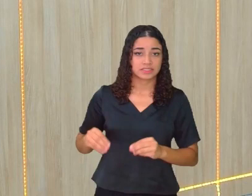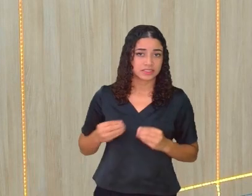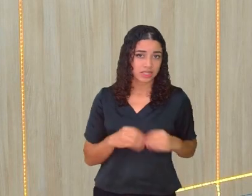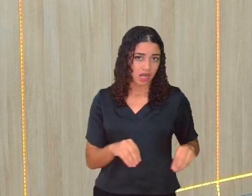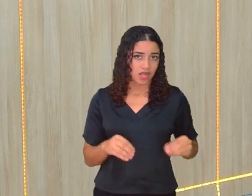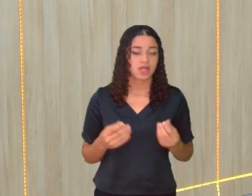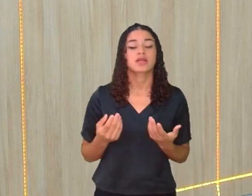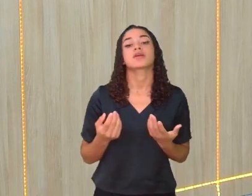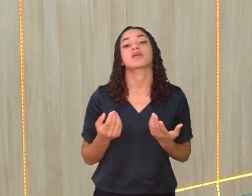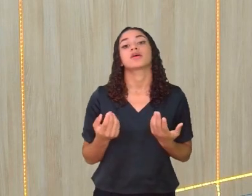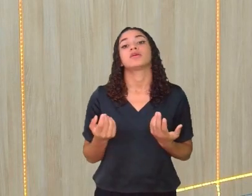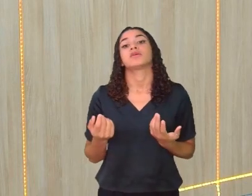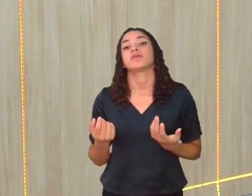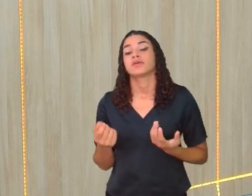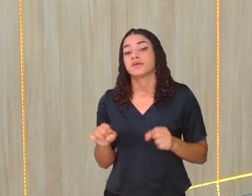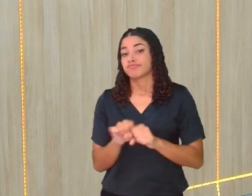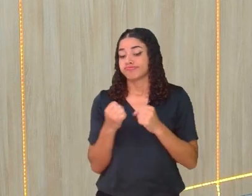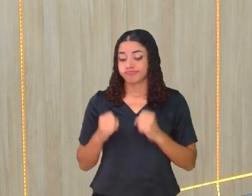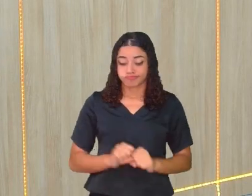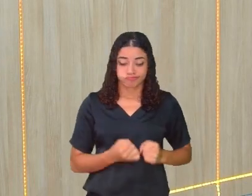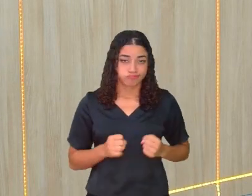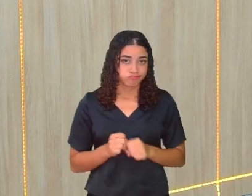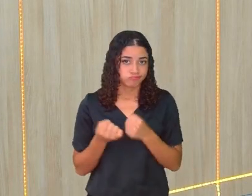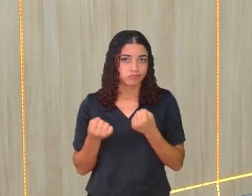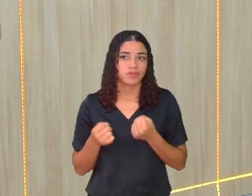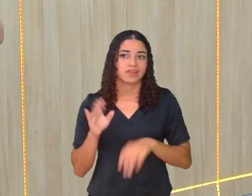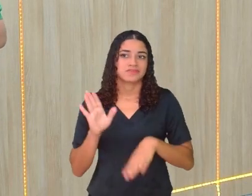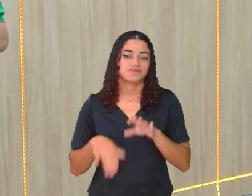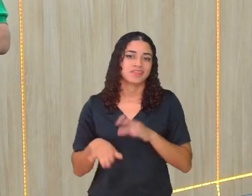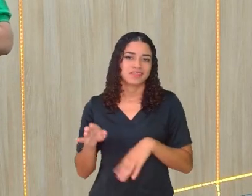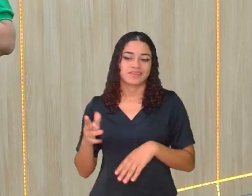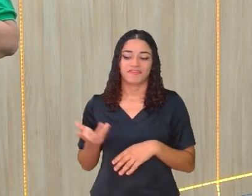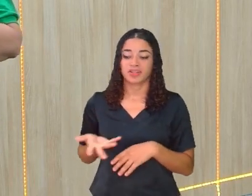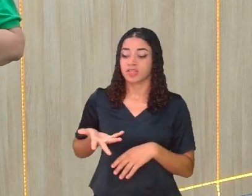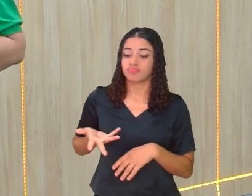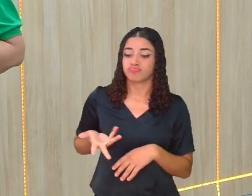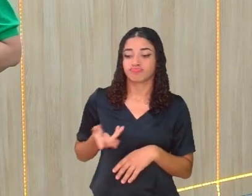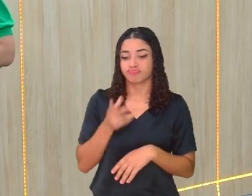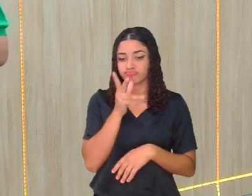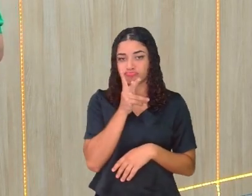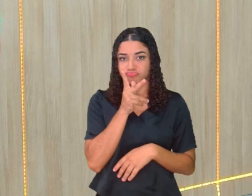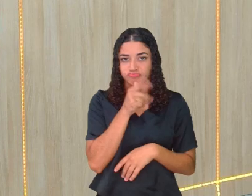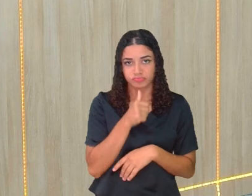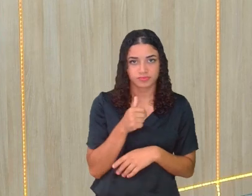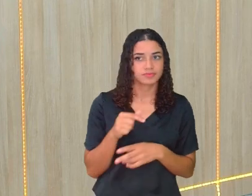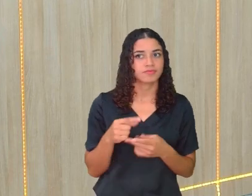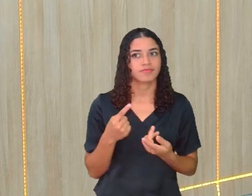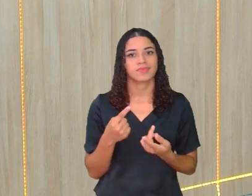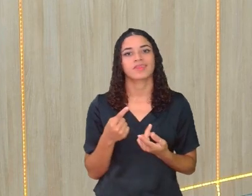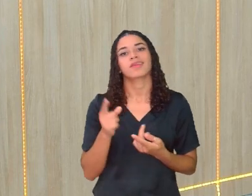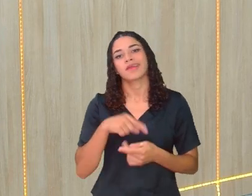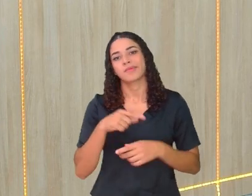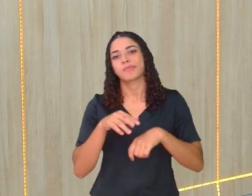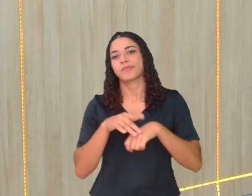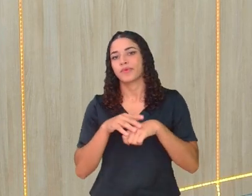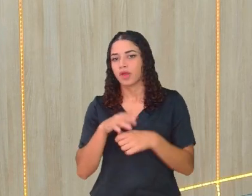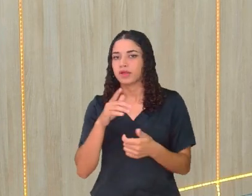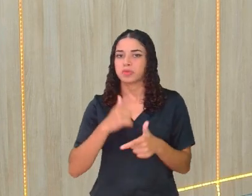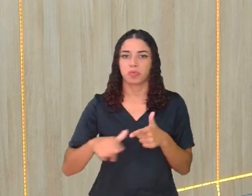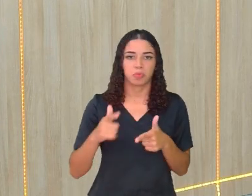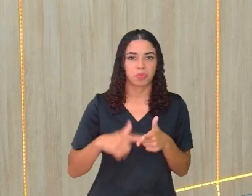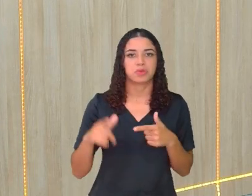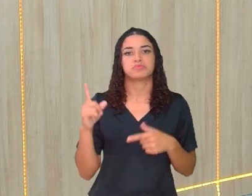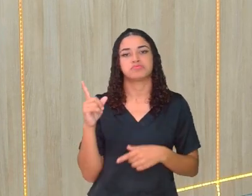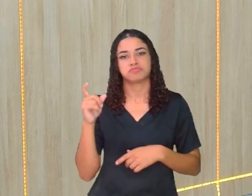questão de apresentar um corpo mais lento, né, podendo levar a complicações muito sérias em relação